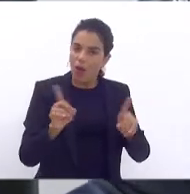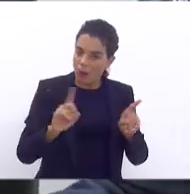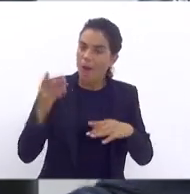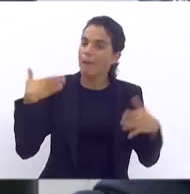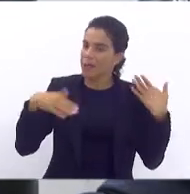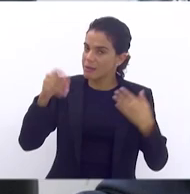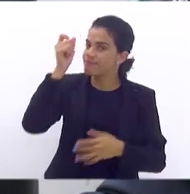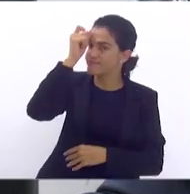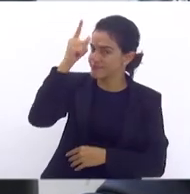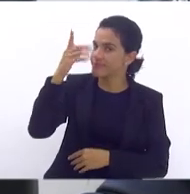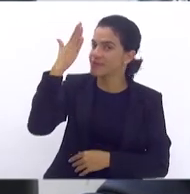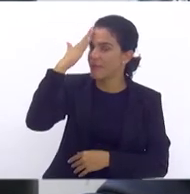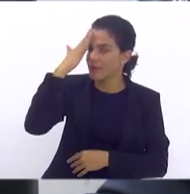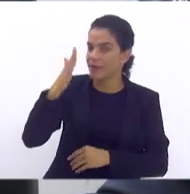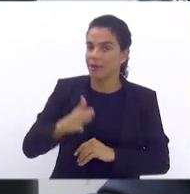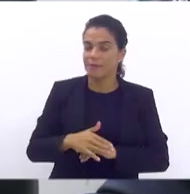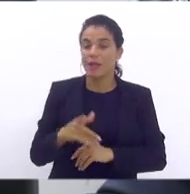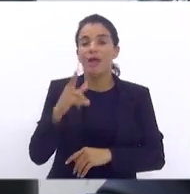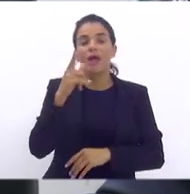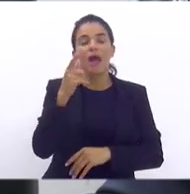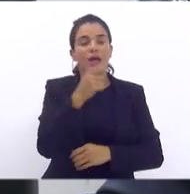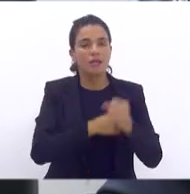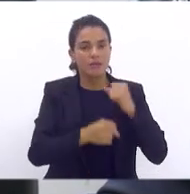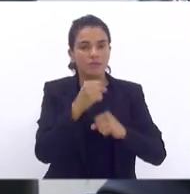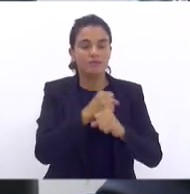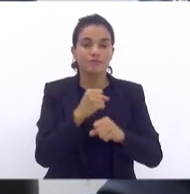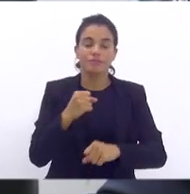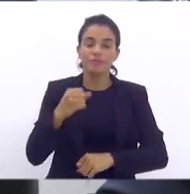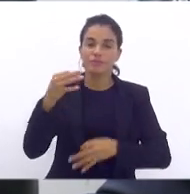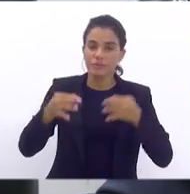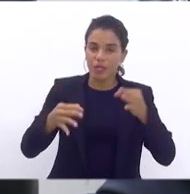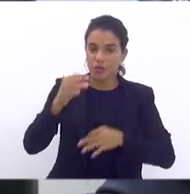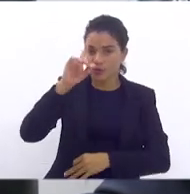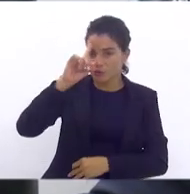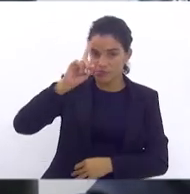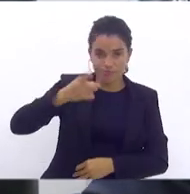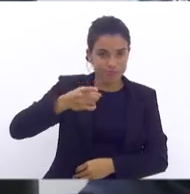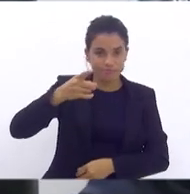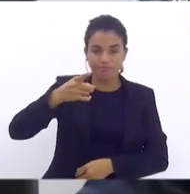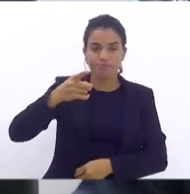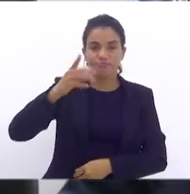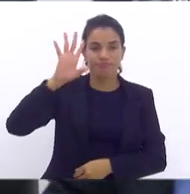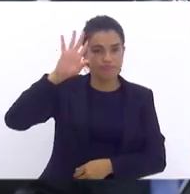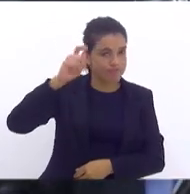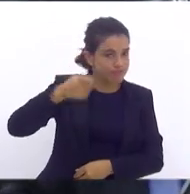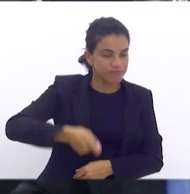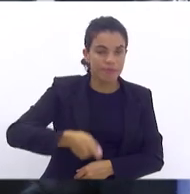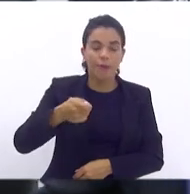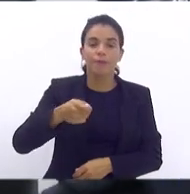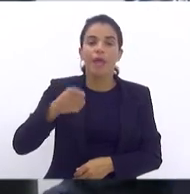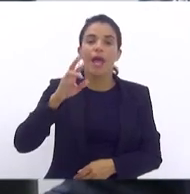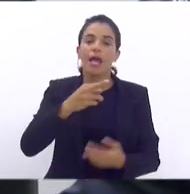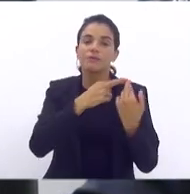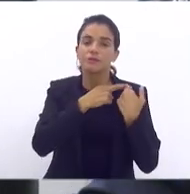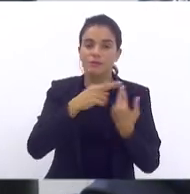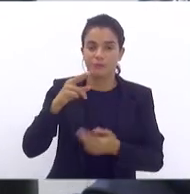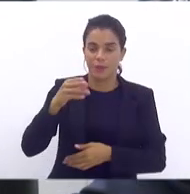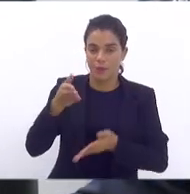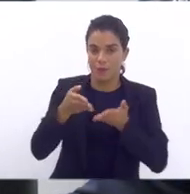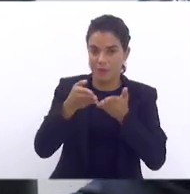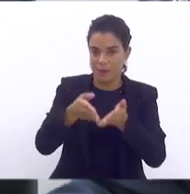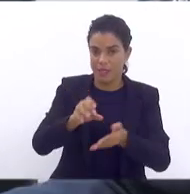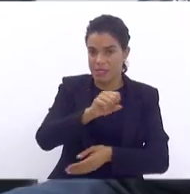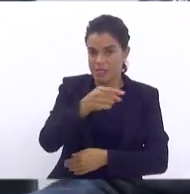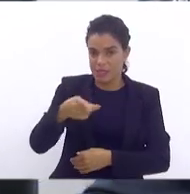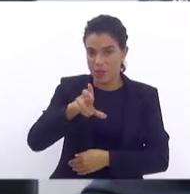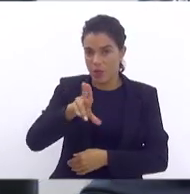acontecer. No fim do ano passado, a justiça determinou a navegação Mansur, responsável pelo navio São Luís,